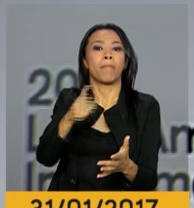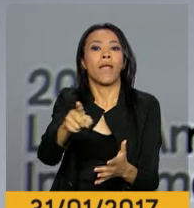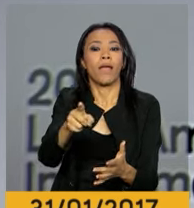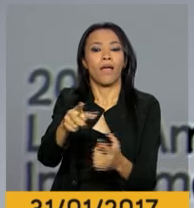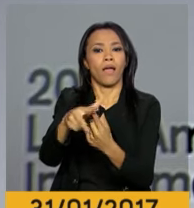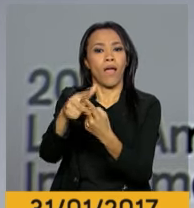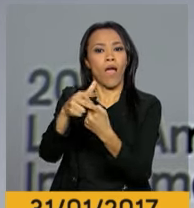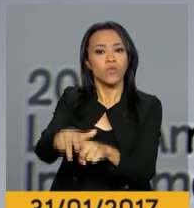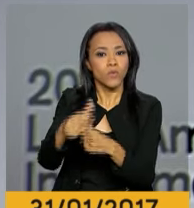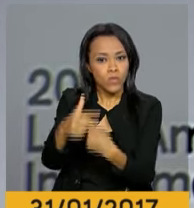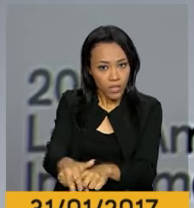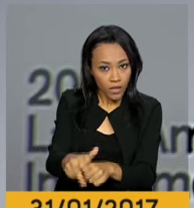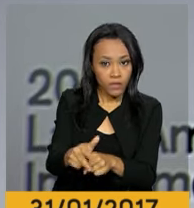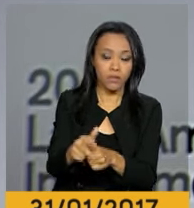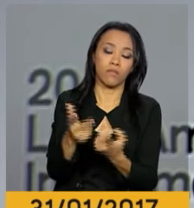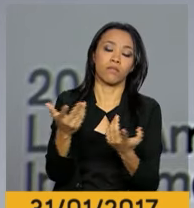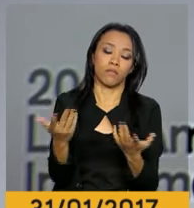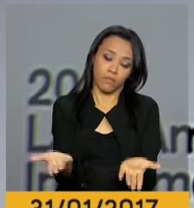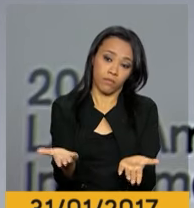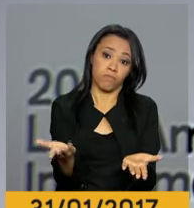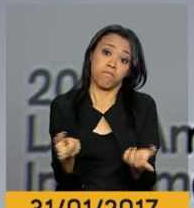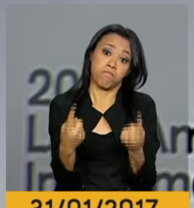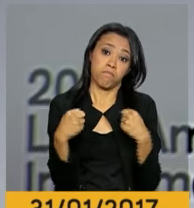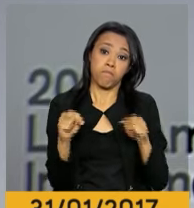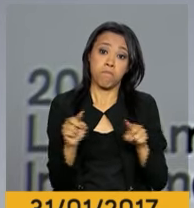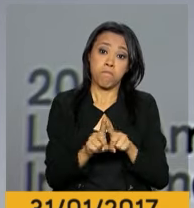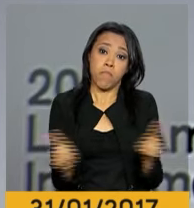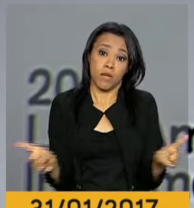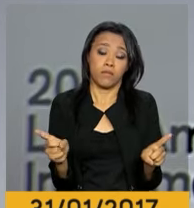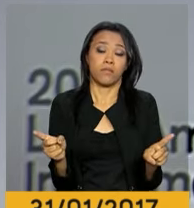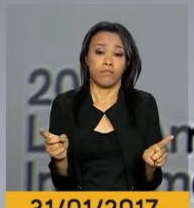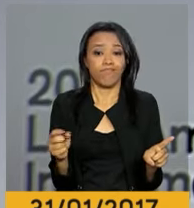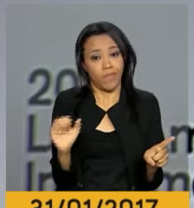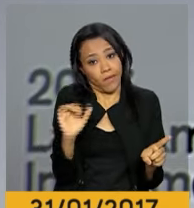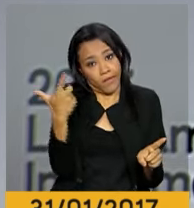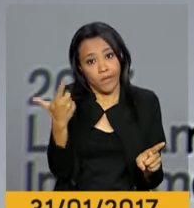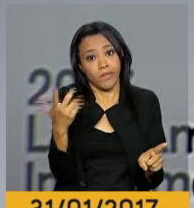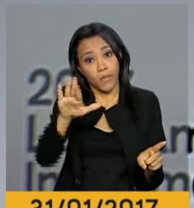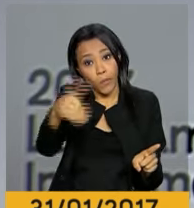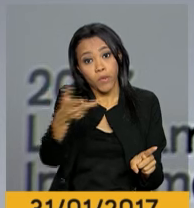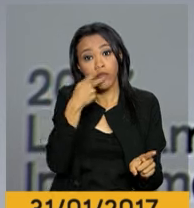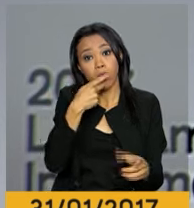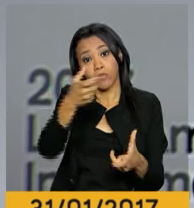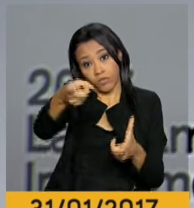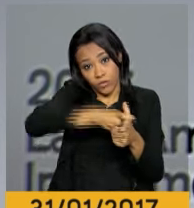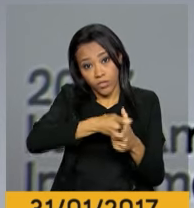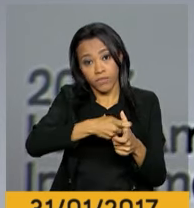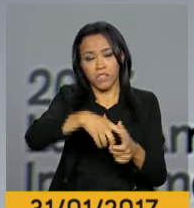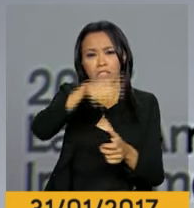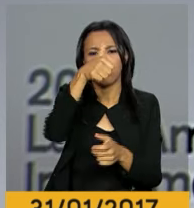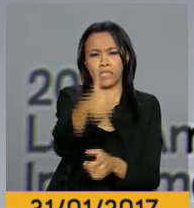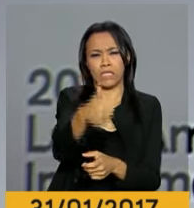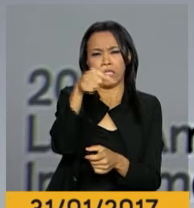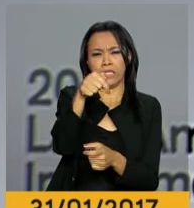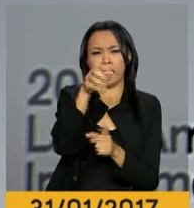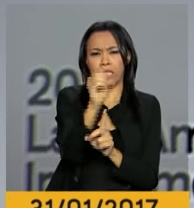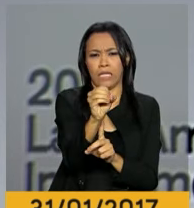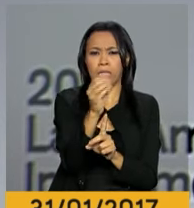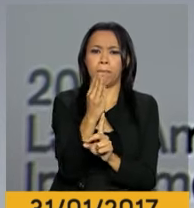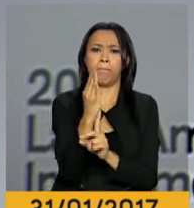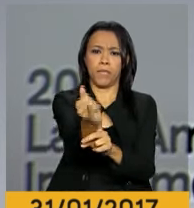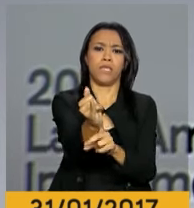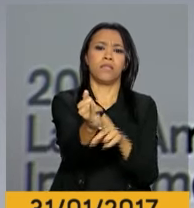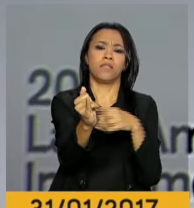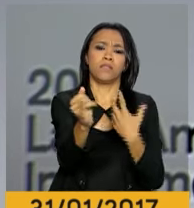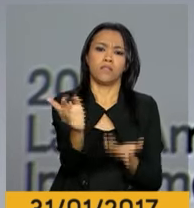eh no primeiro momento mas eh é claro que quando nós falamos de um déficit de 170 bilhões